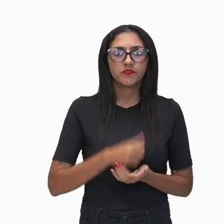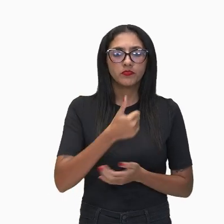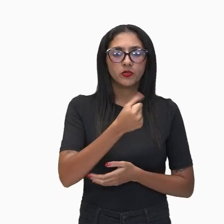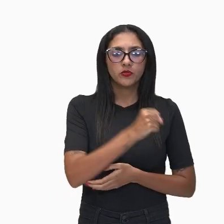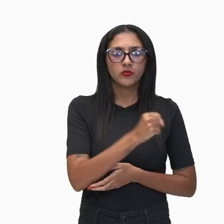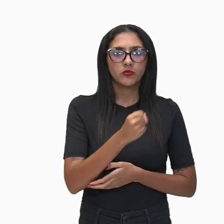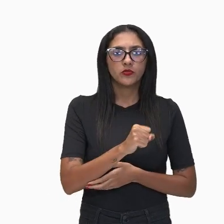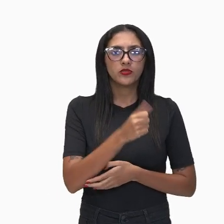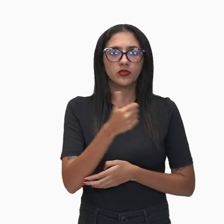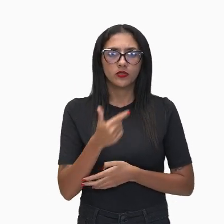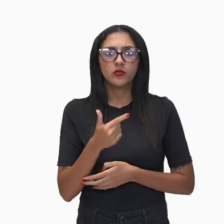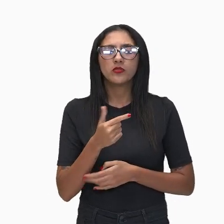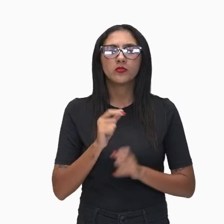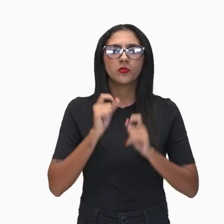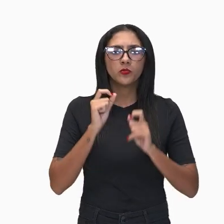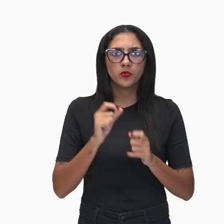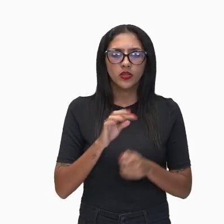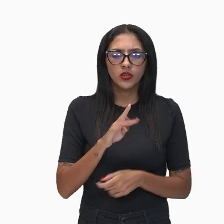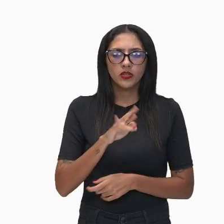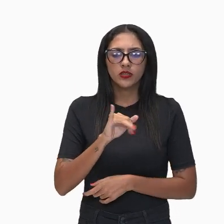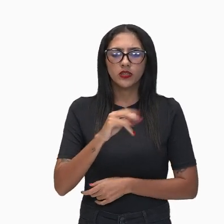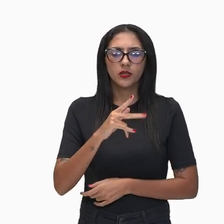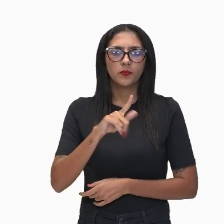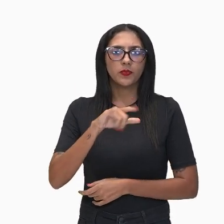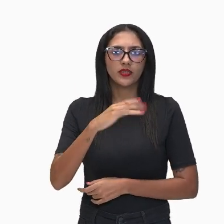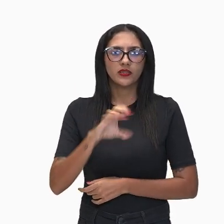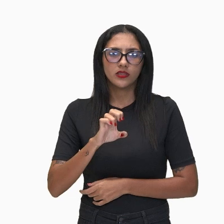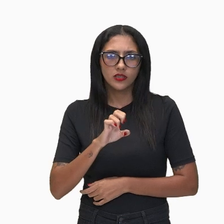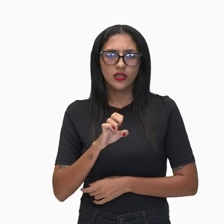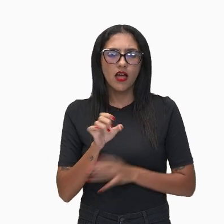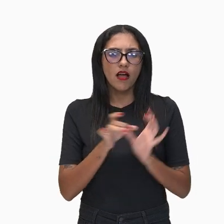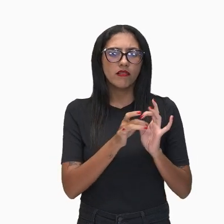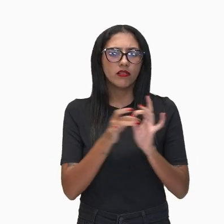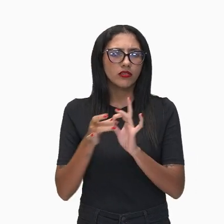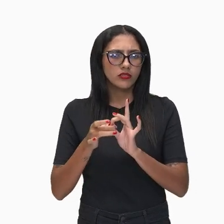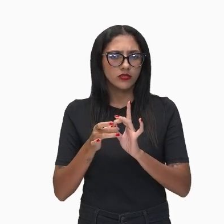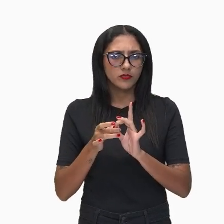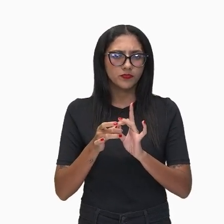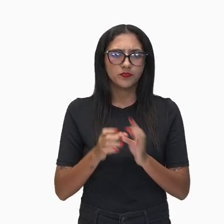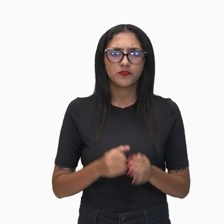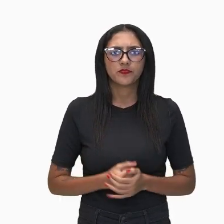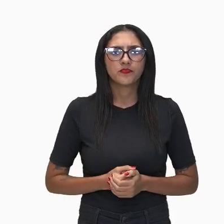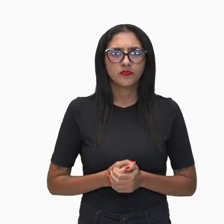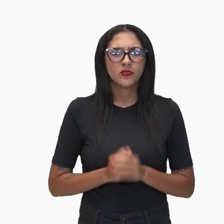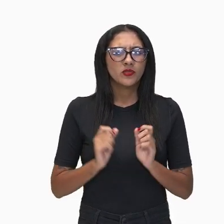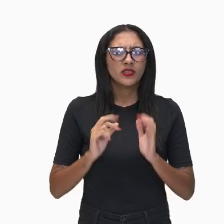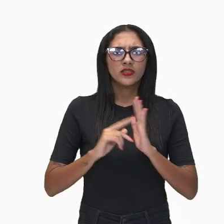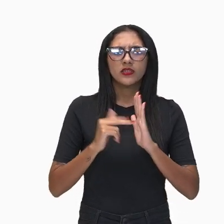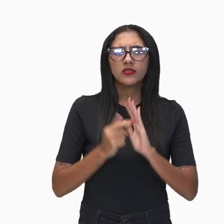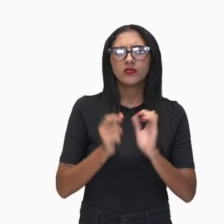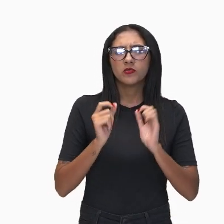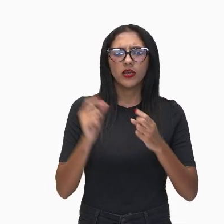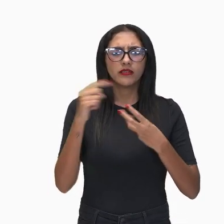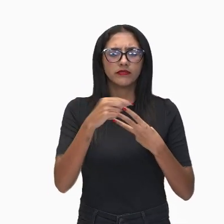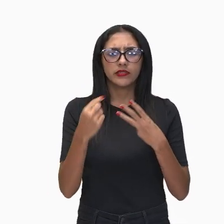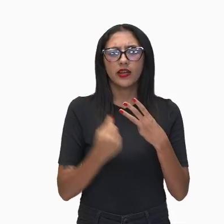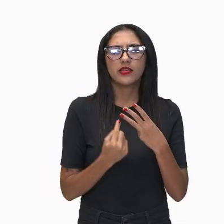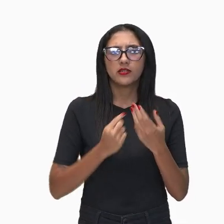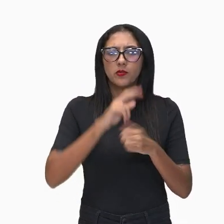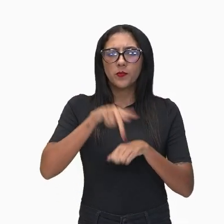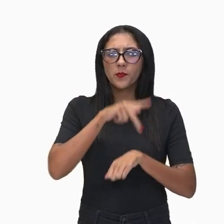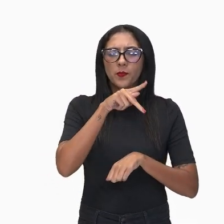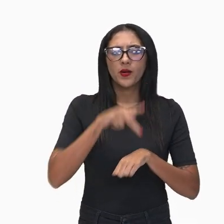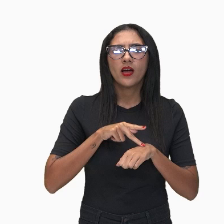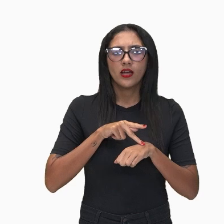a famosa Tríplice Aliança. Tríplice de três, não é isso? Então